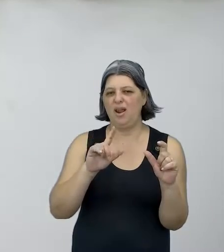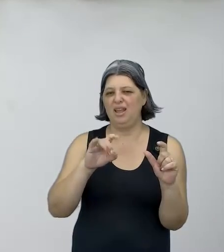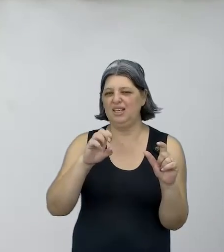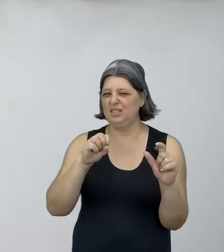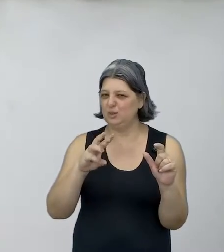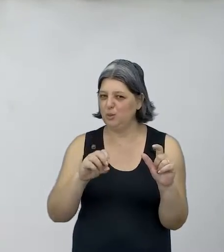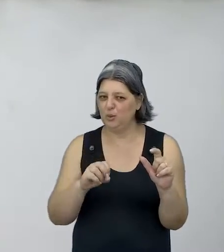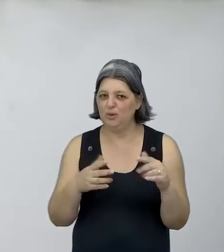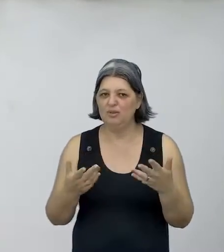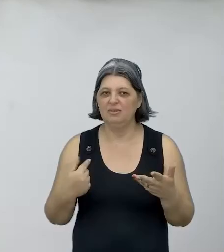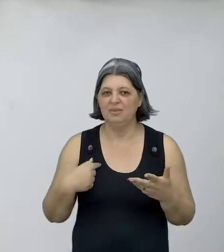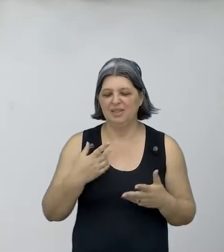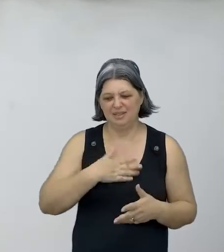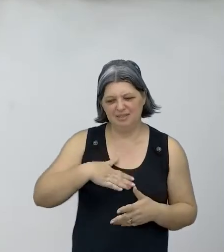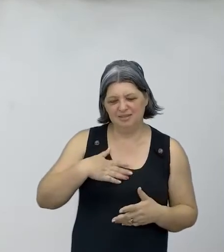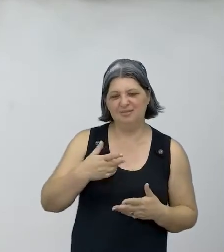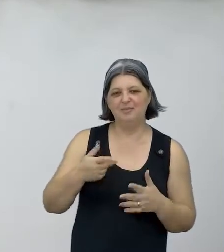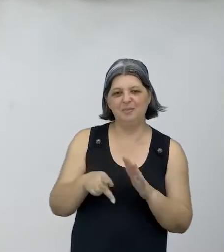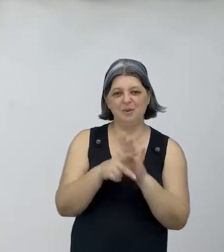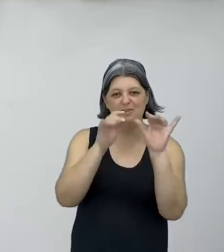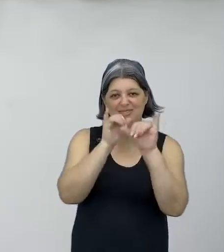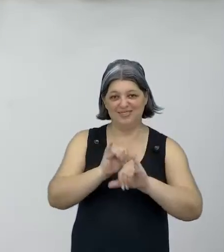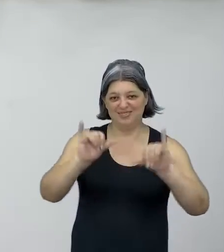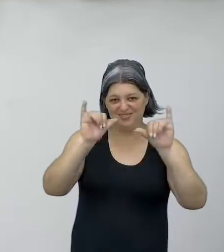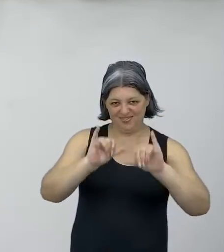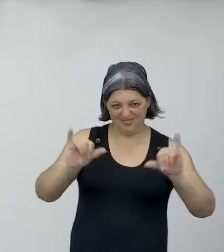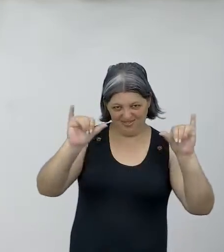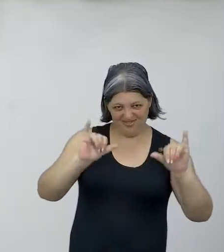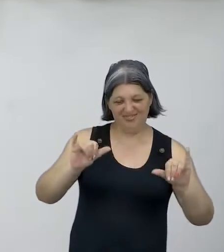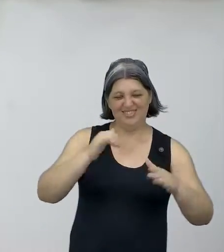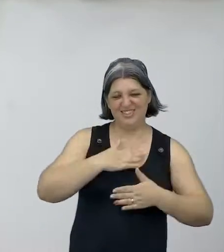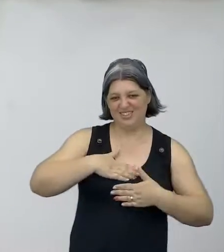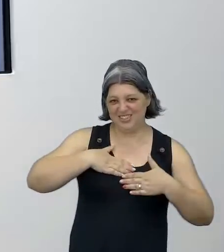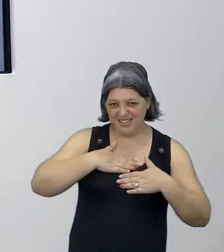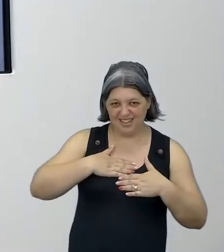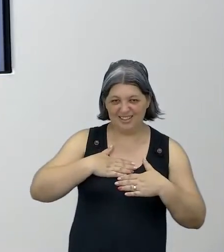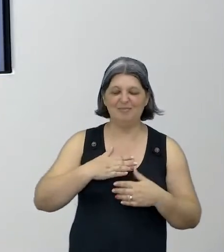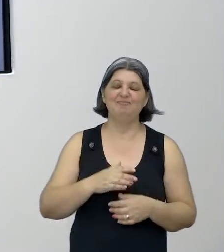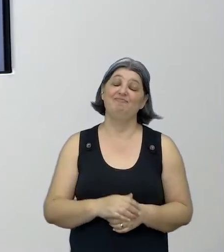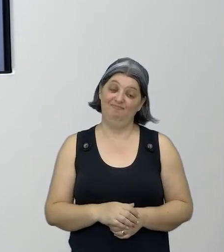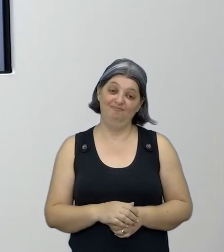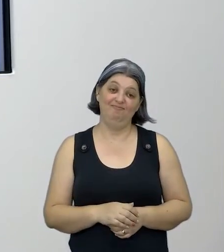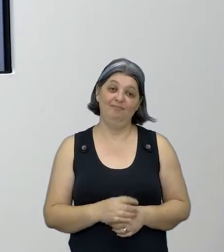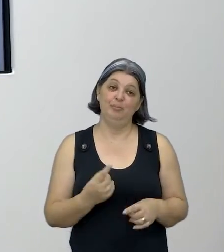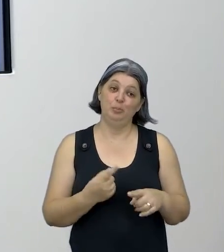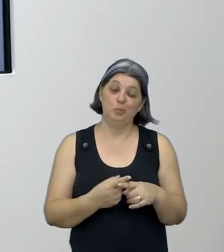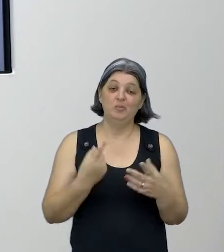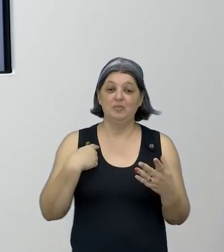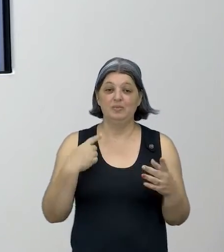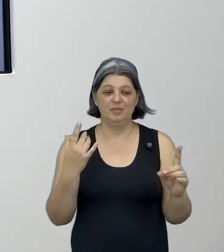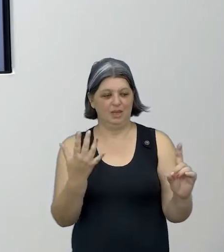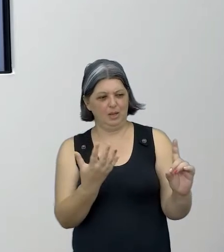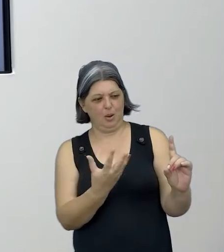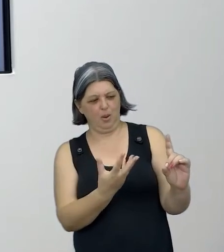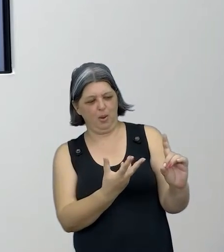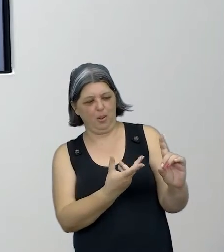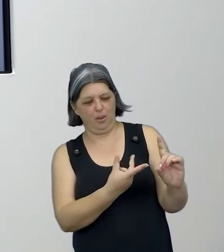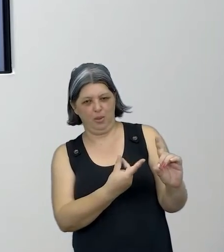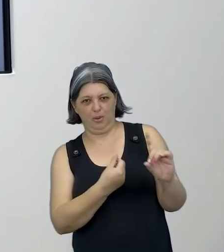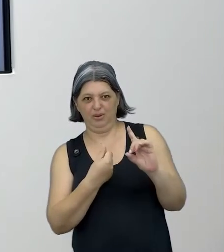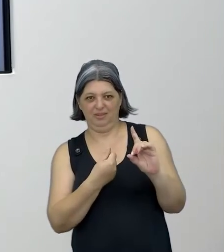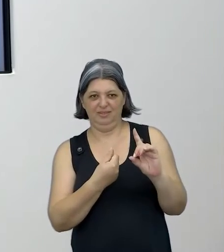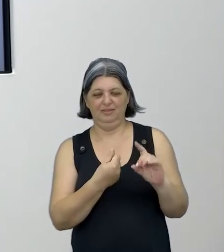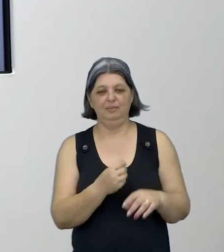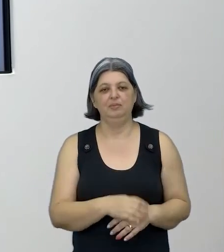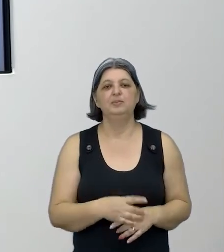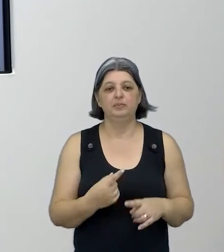popular, o povo gostar dele, aquela propaganda Isso. toda. A gente pode também dizer, do ponto de vista da literatura